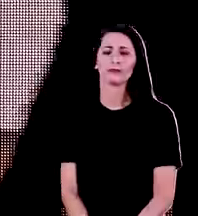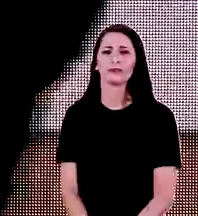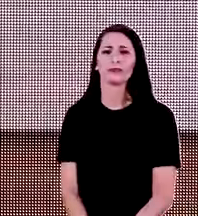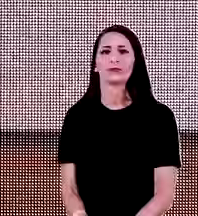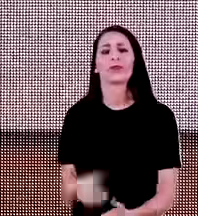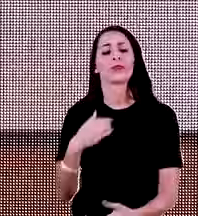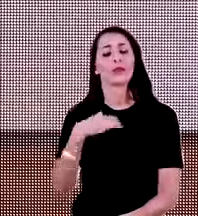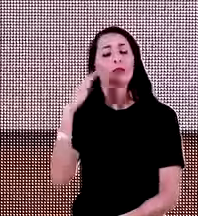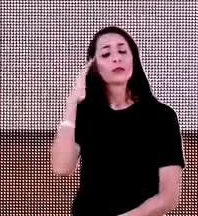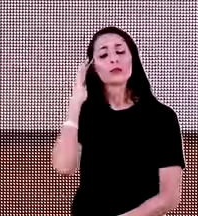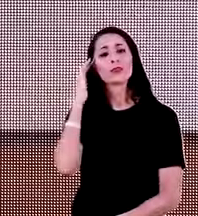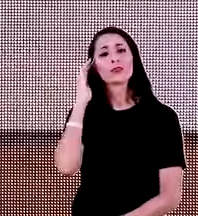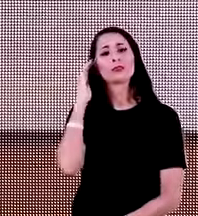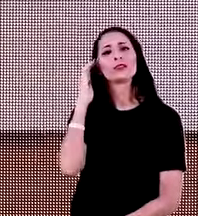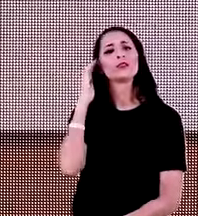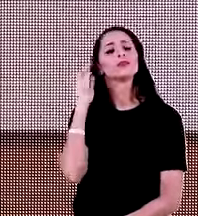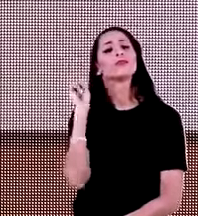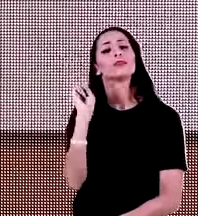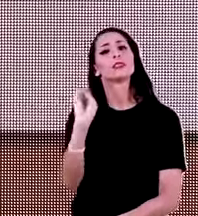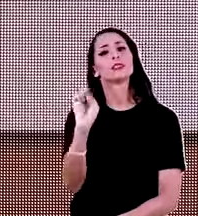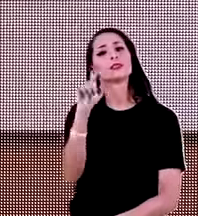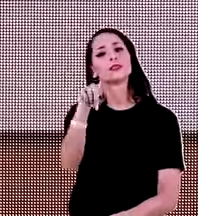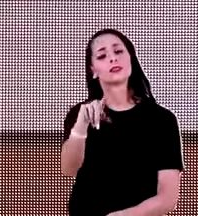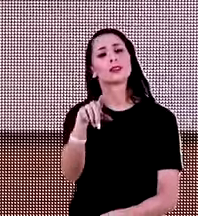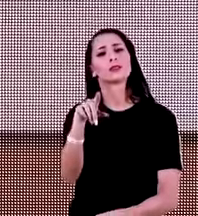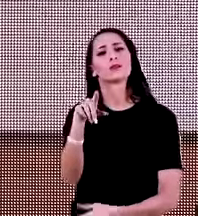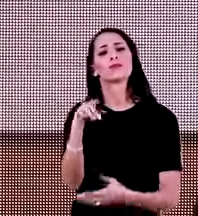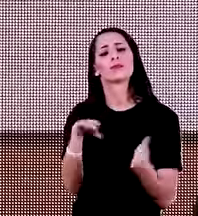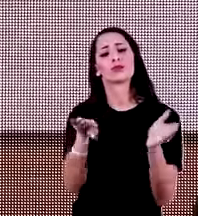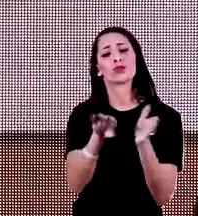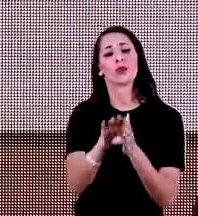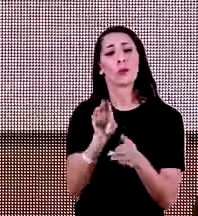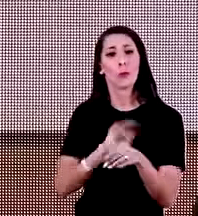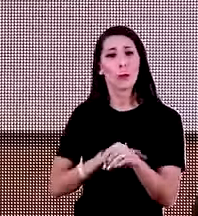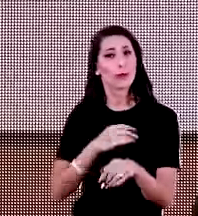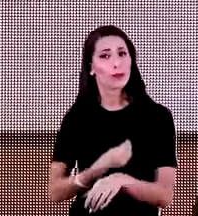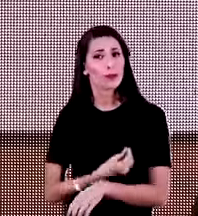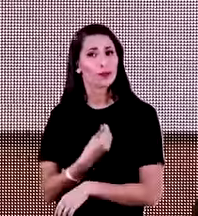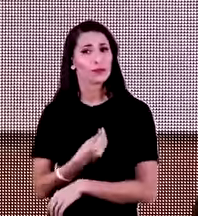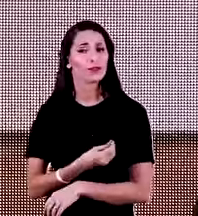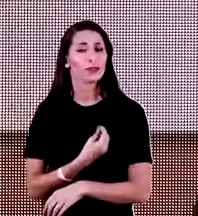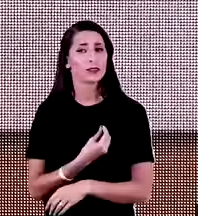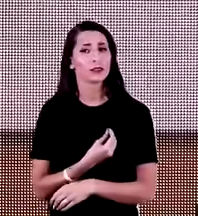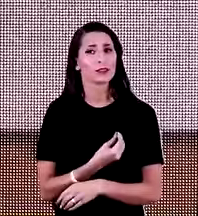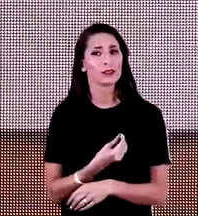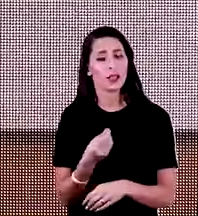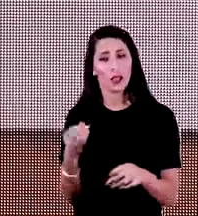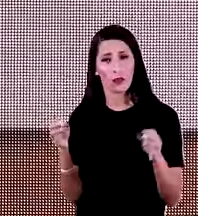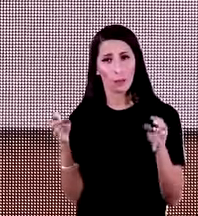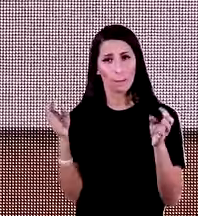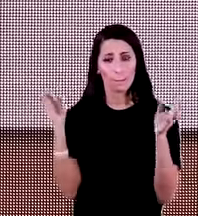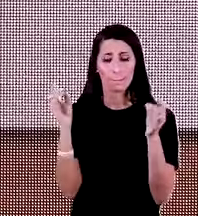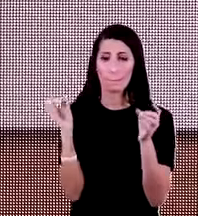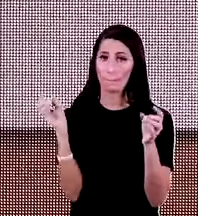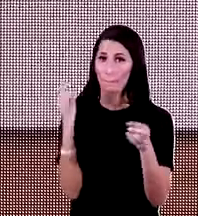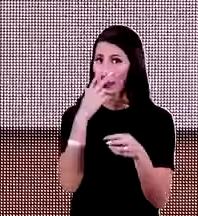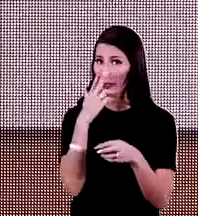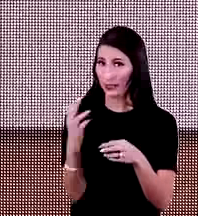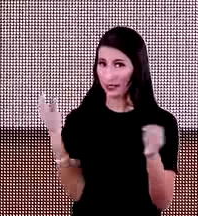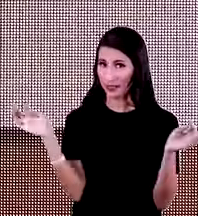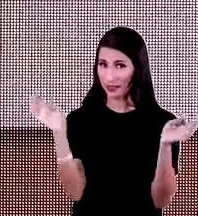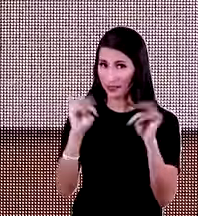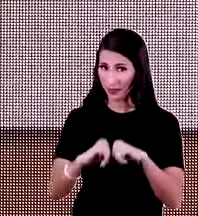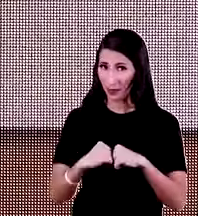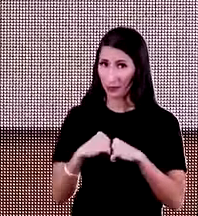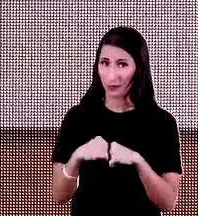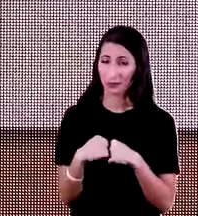Não sei se você sente que você chegou nesse momento da vida que a vida dá um, parece que dá um ponto final. Aquele momento da